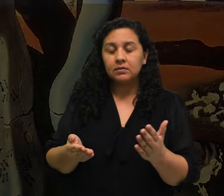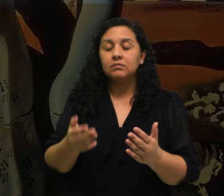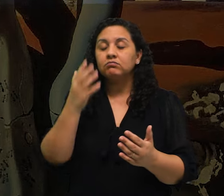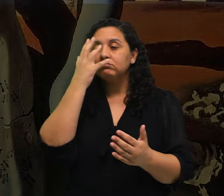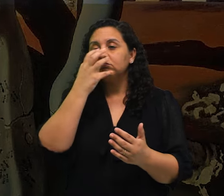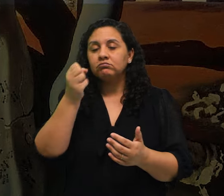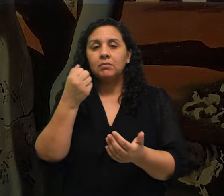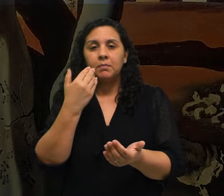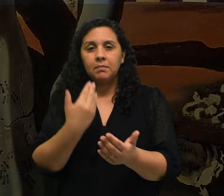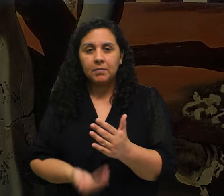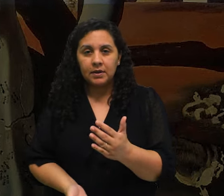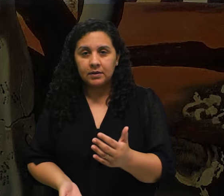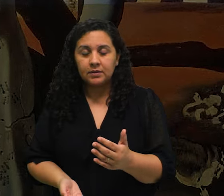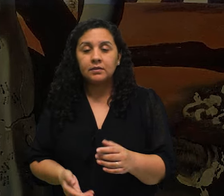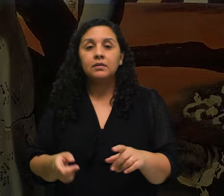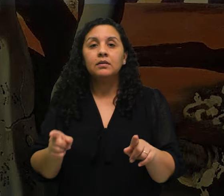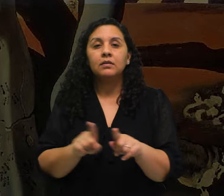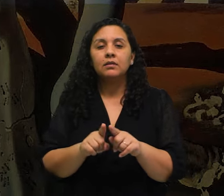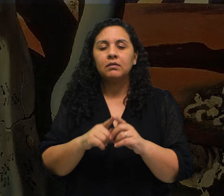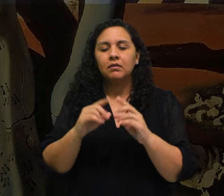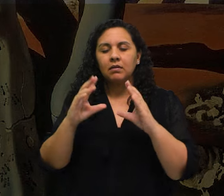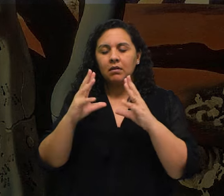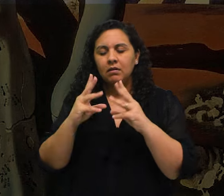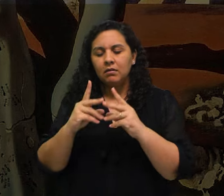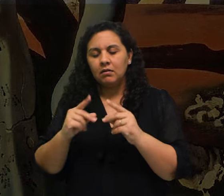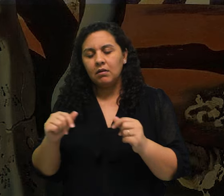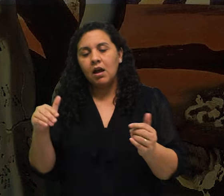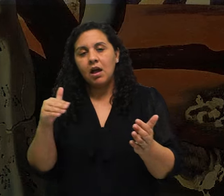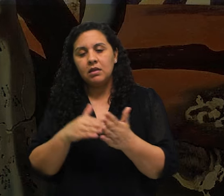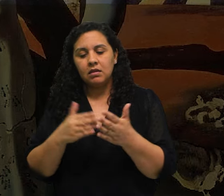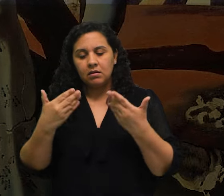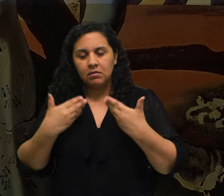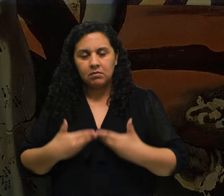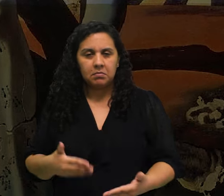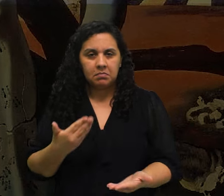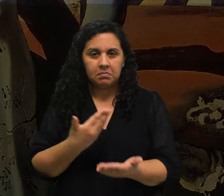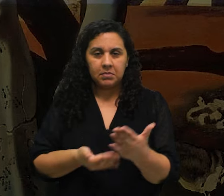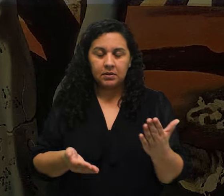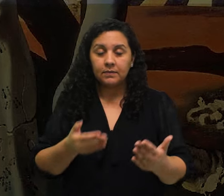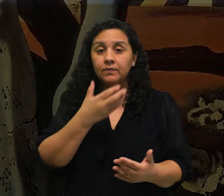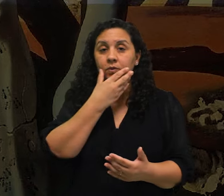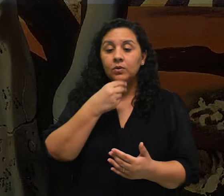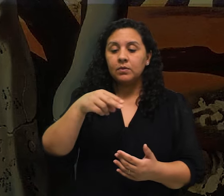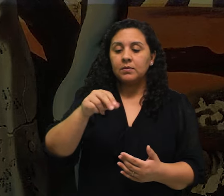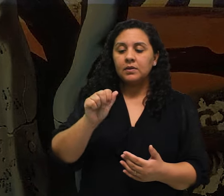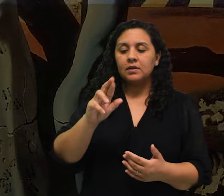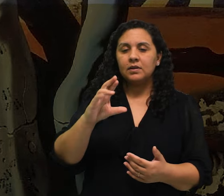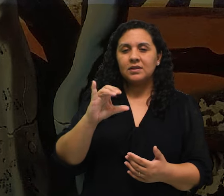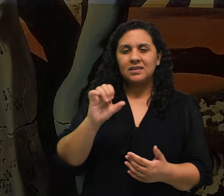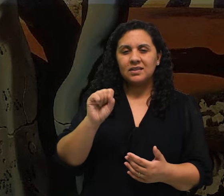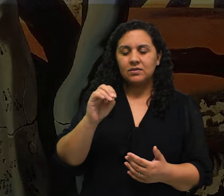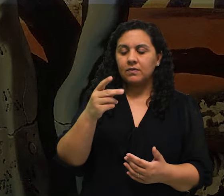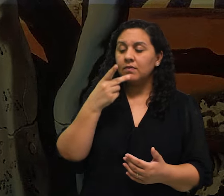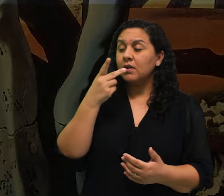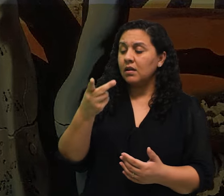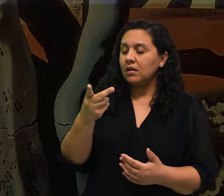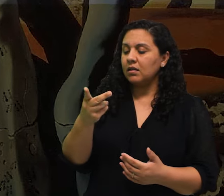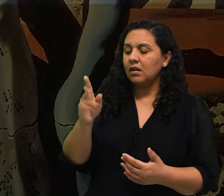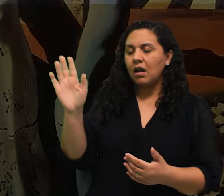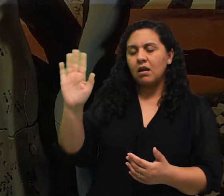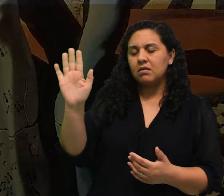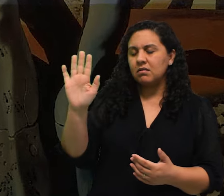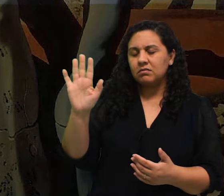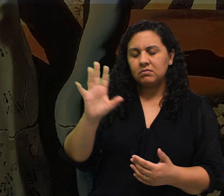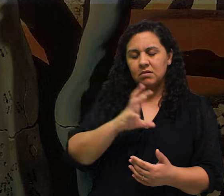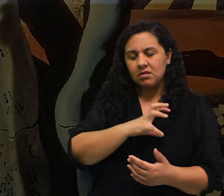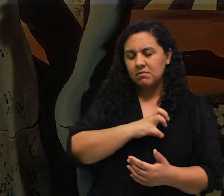audácia e graça, esmaecendo até consumir seu próprio corpo. Narciso diz: adeus, amado